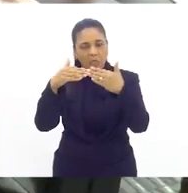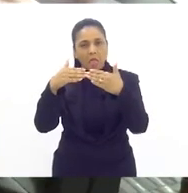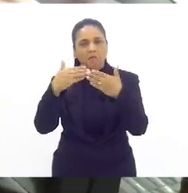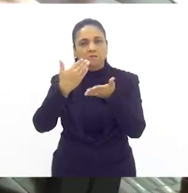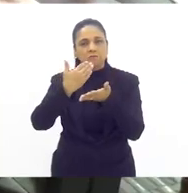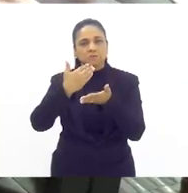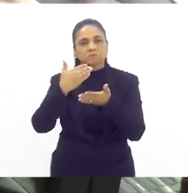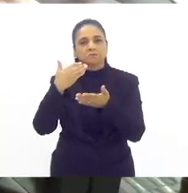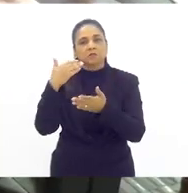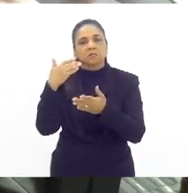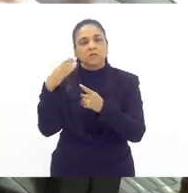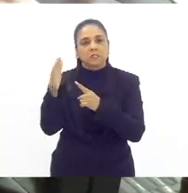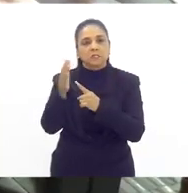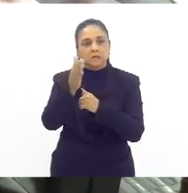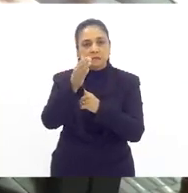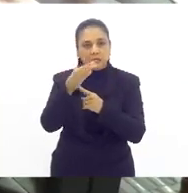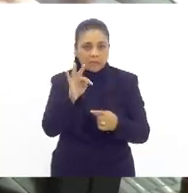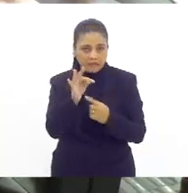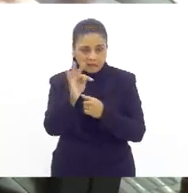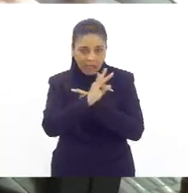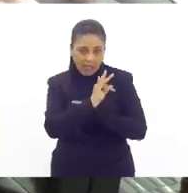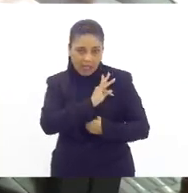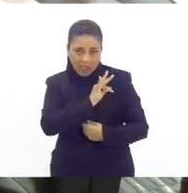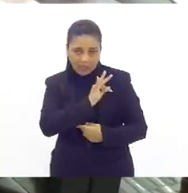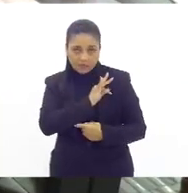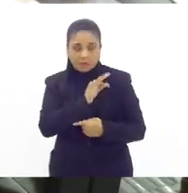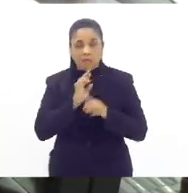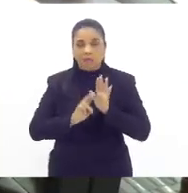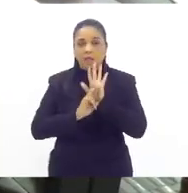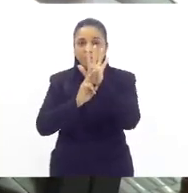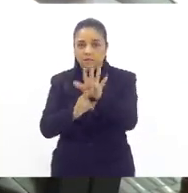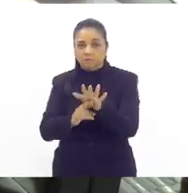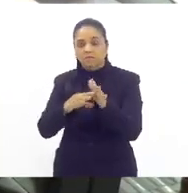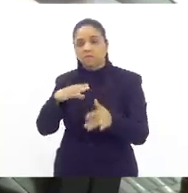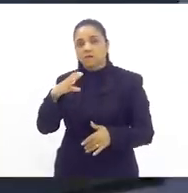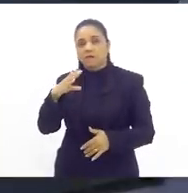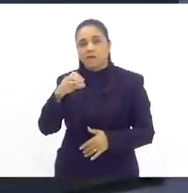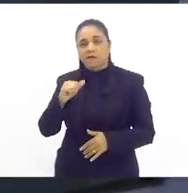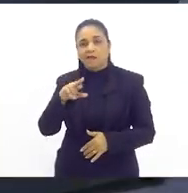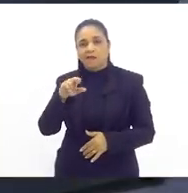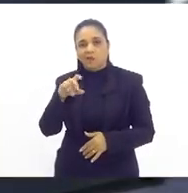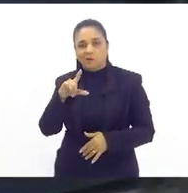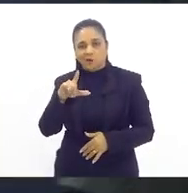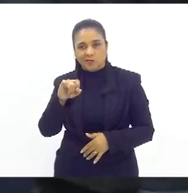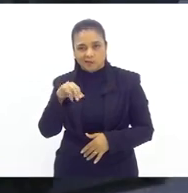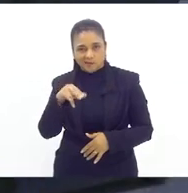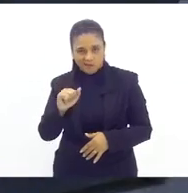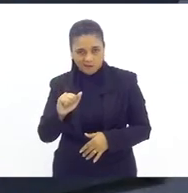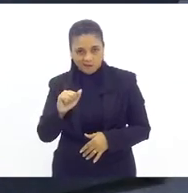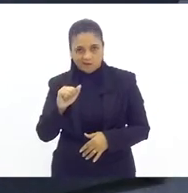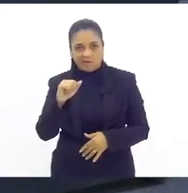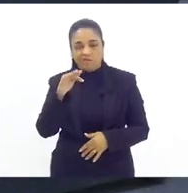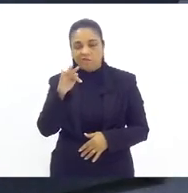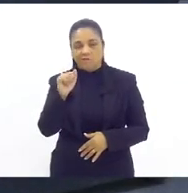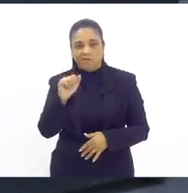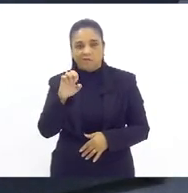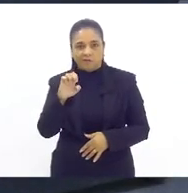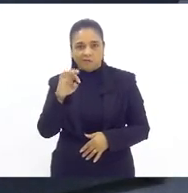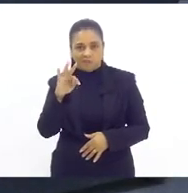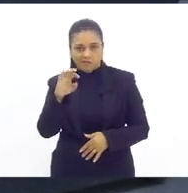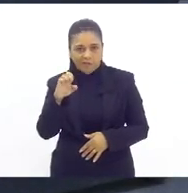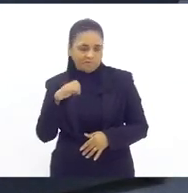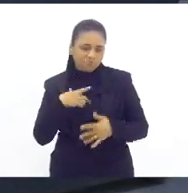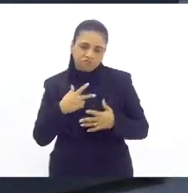representando a Caroline Alves presidente da Faetec pode escolher onde quer sentar